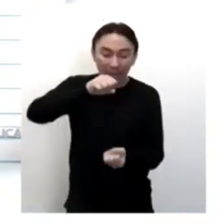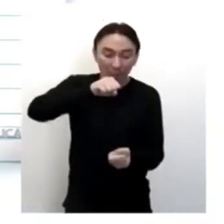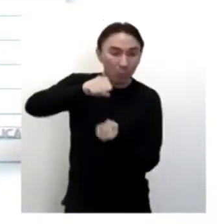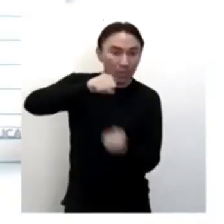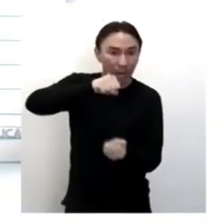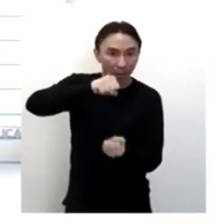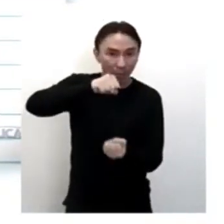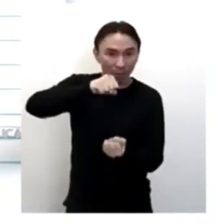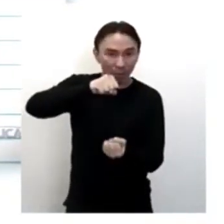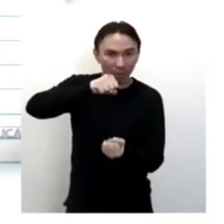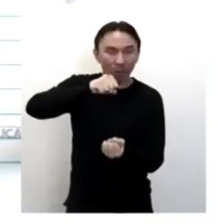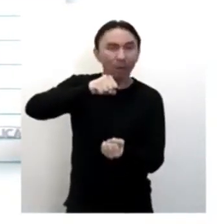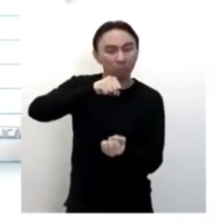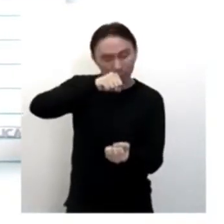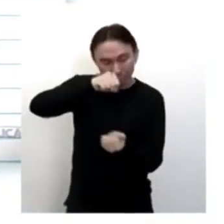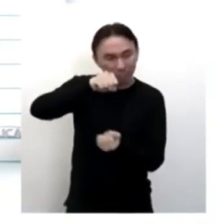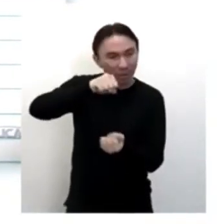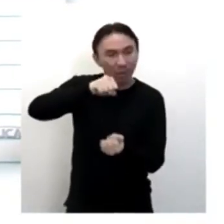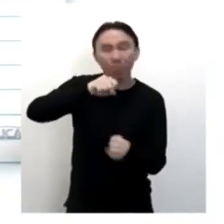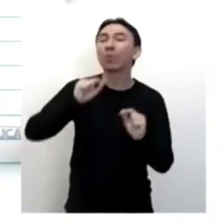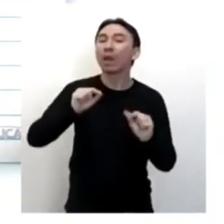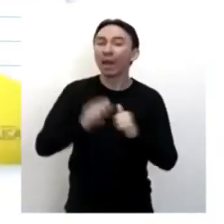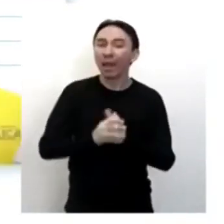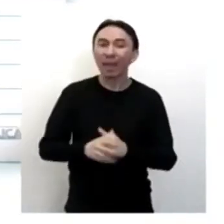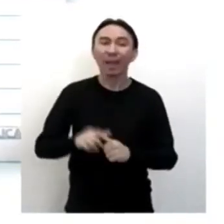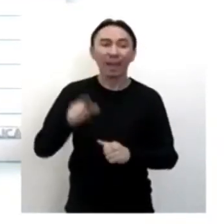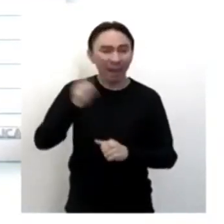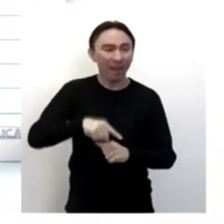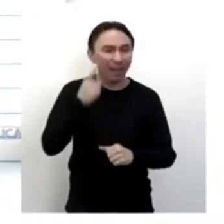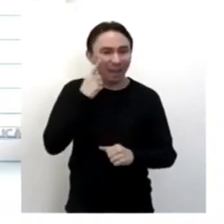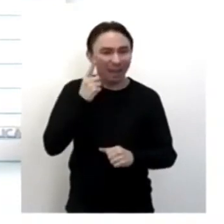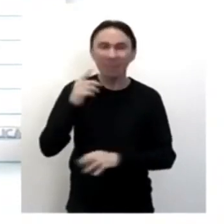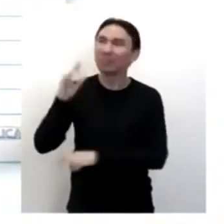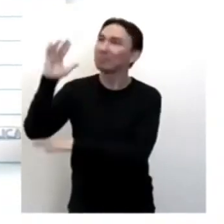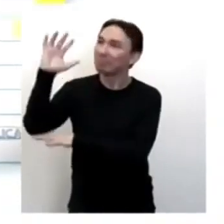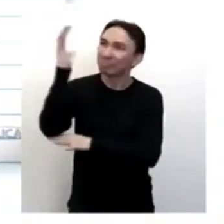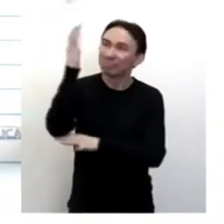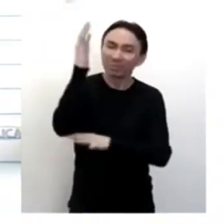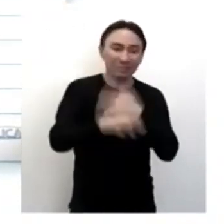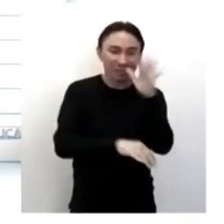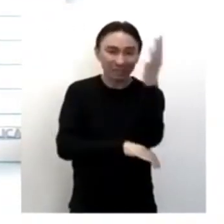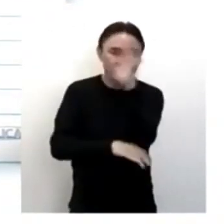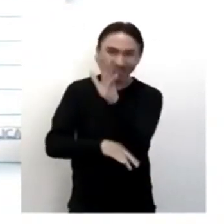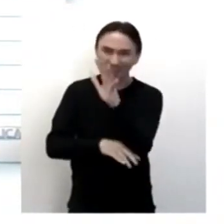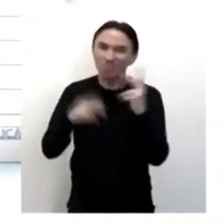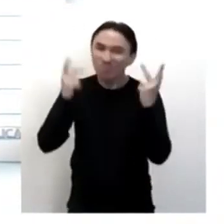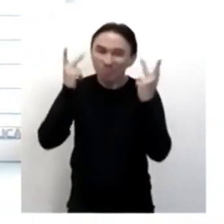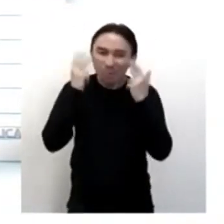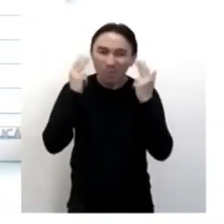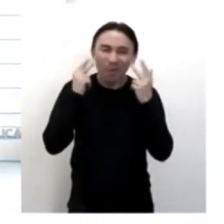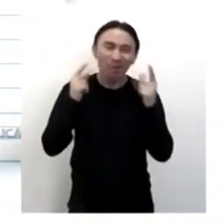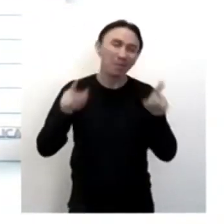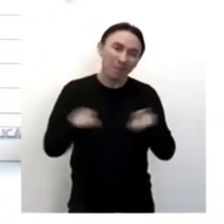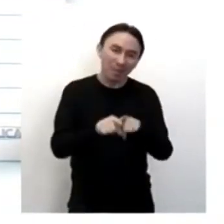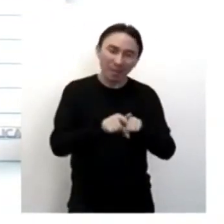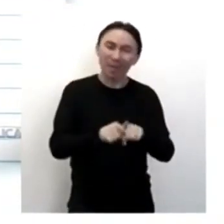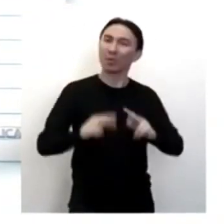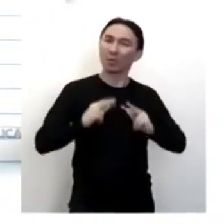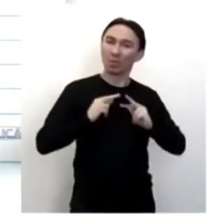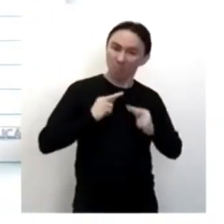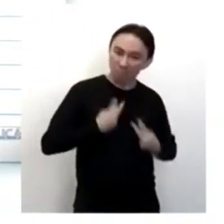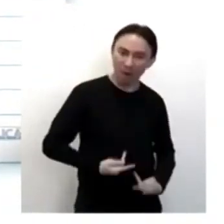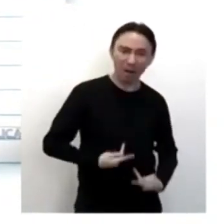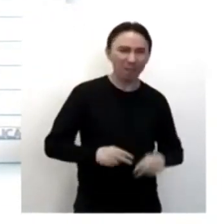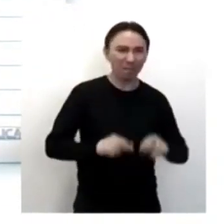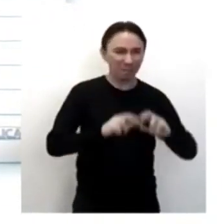sustentabilidade. Sustentabilidade é a capacidade dos sistemas naturais da Terra e dos sistemas culturais humanos de sobreviver, prosperar e se adaptar